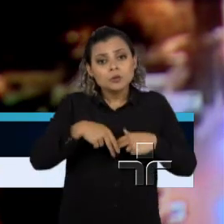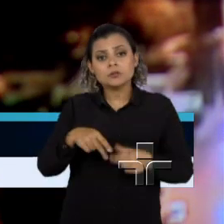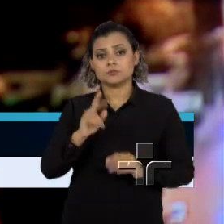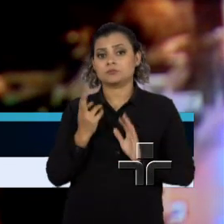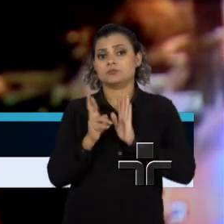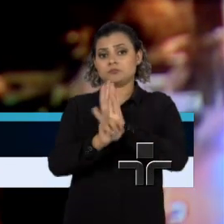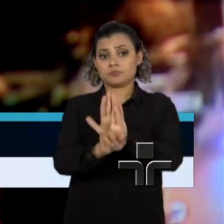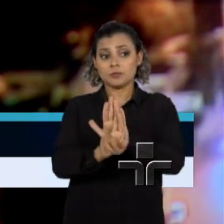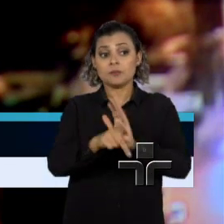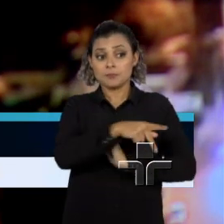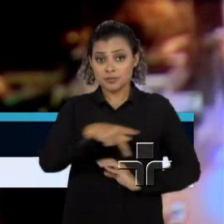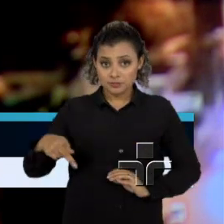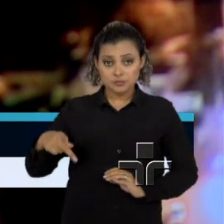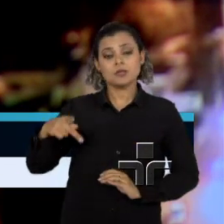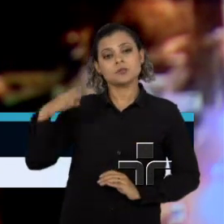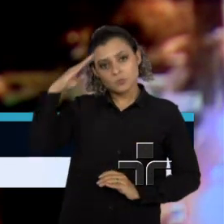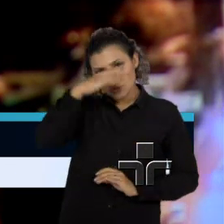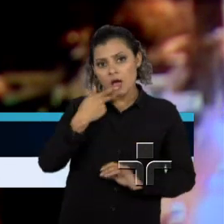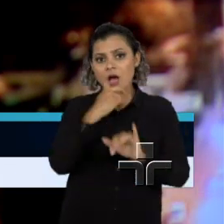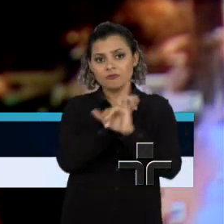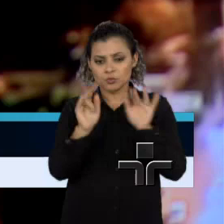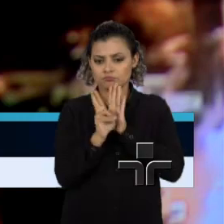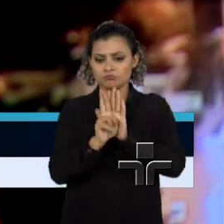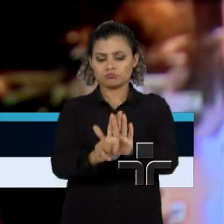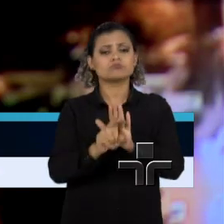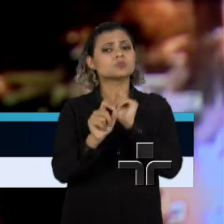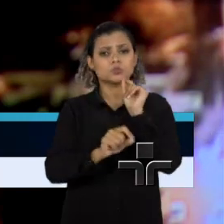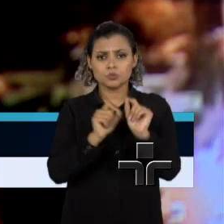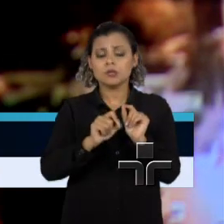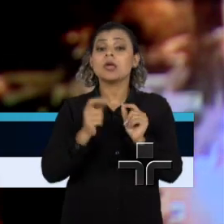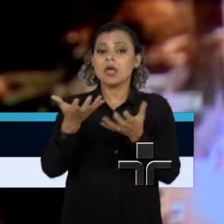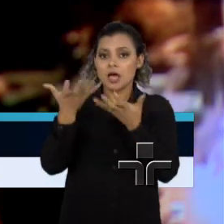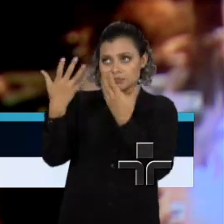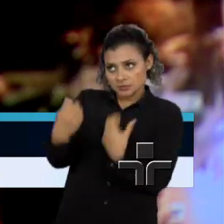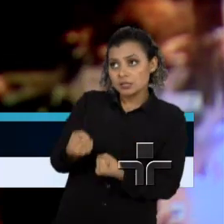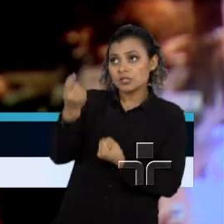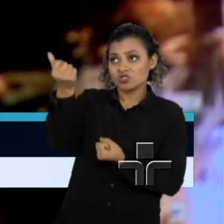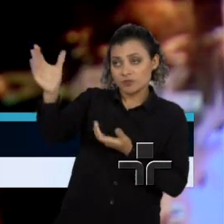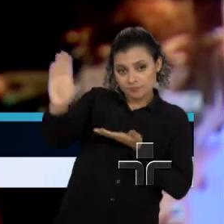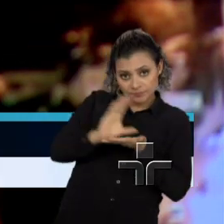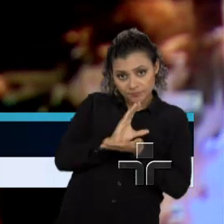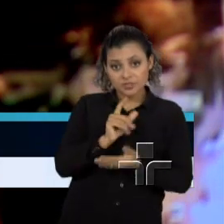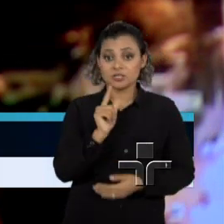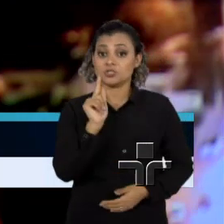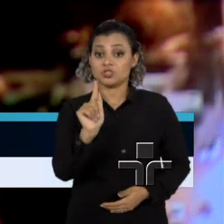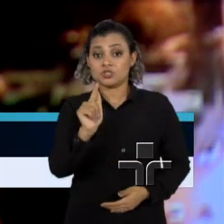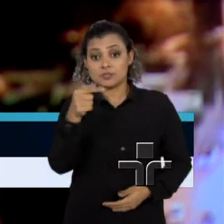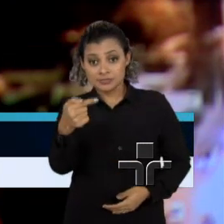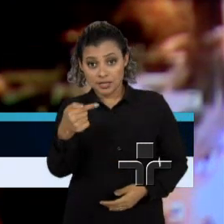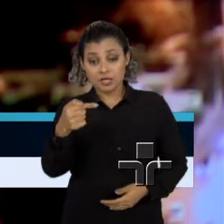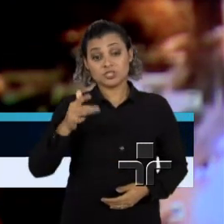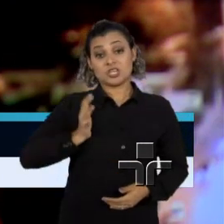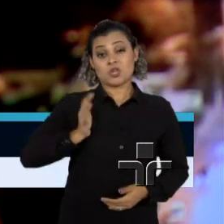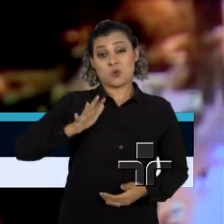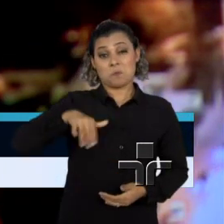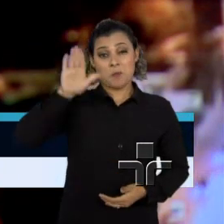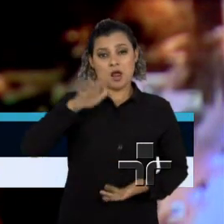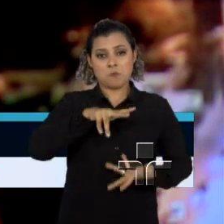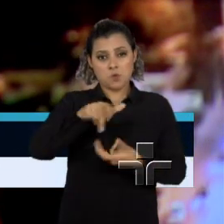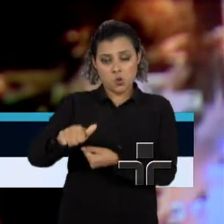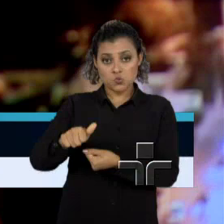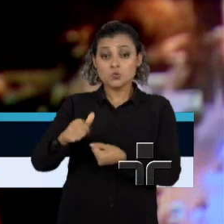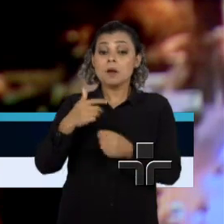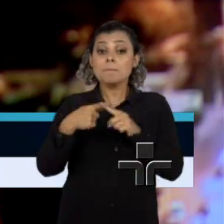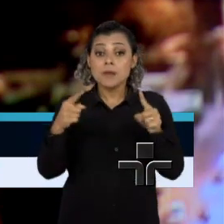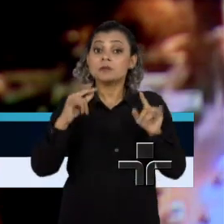República informou que o país pretende receber os recursos doados pelo G7, o grupo dos países mais ricos do mundo, mesmo sem o